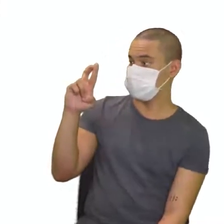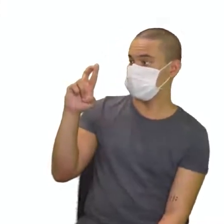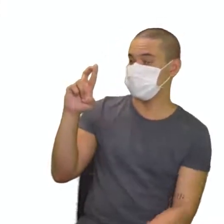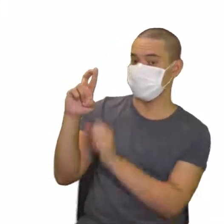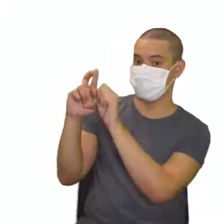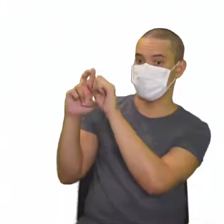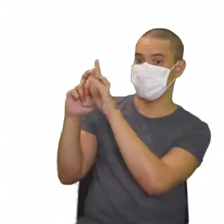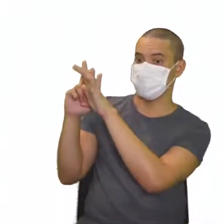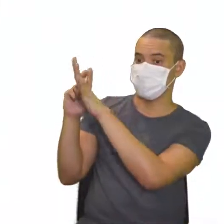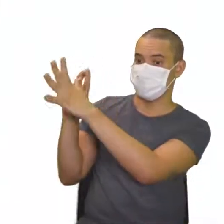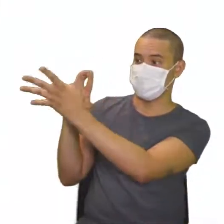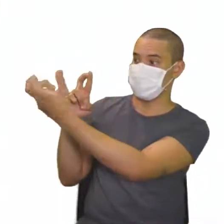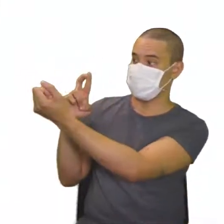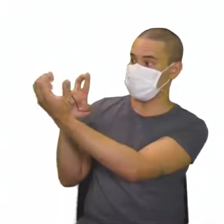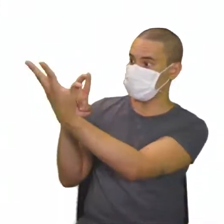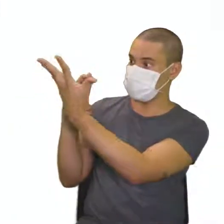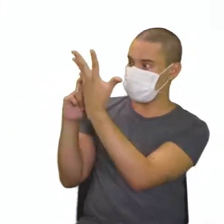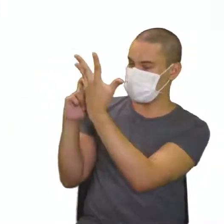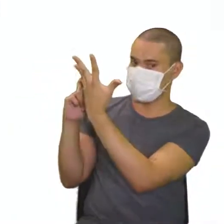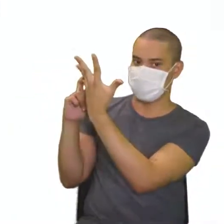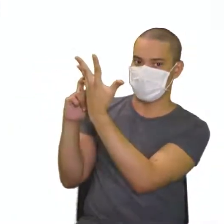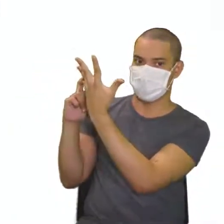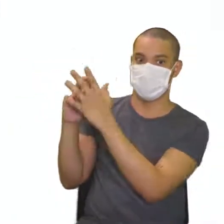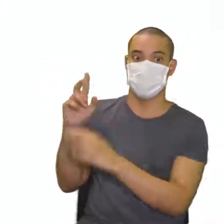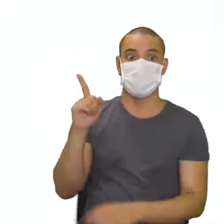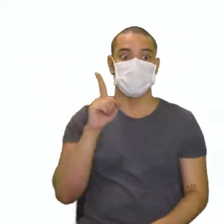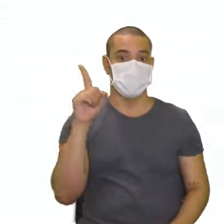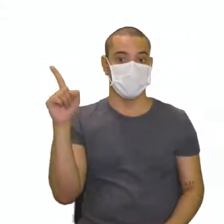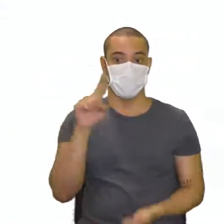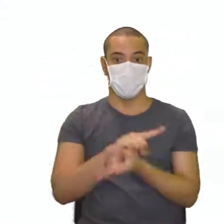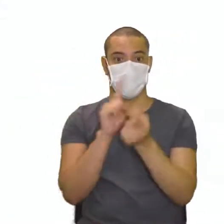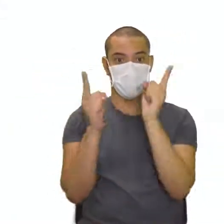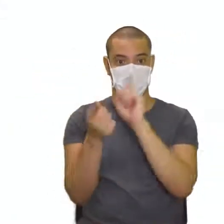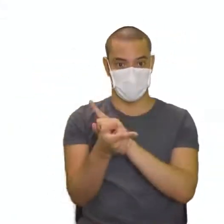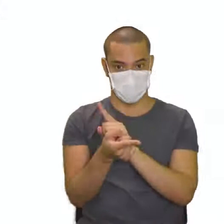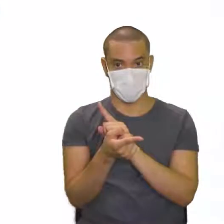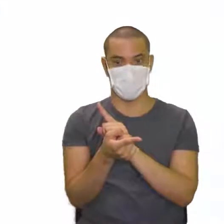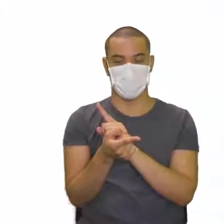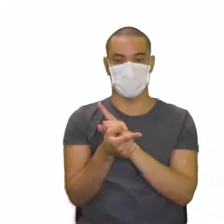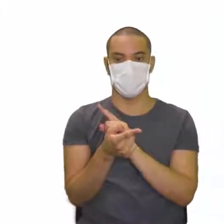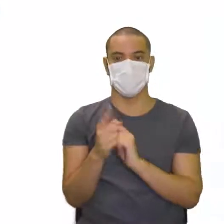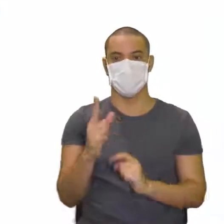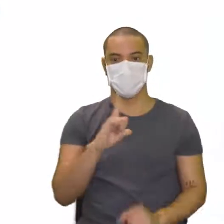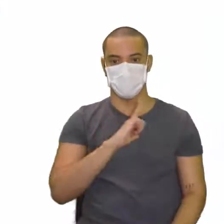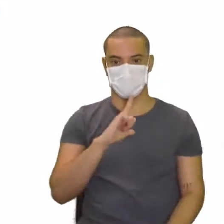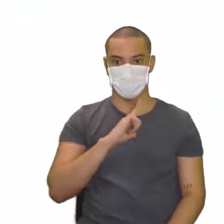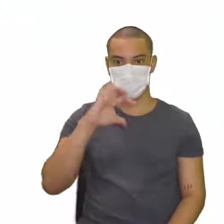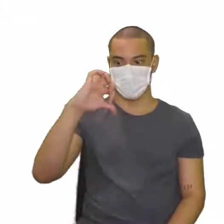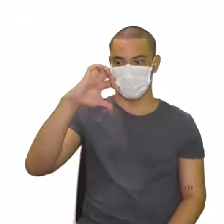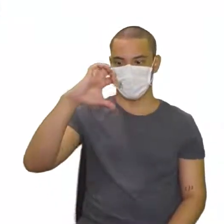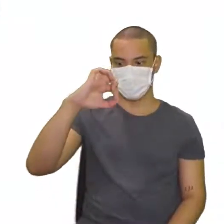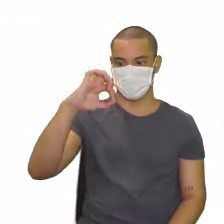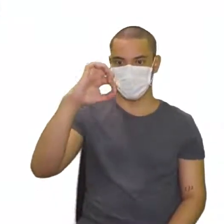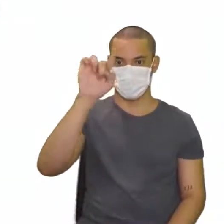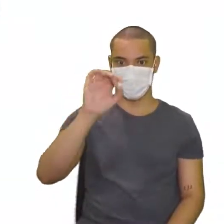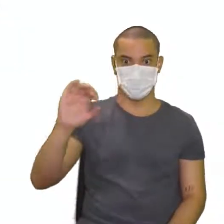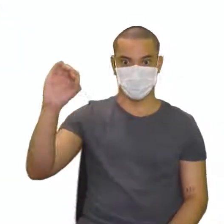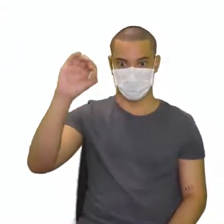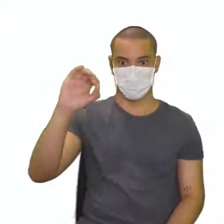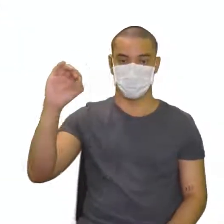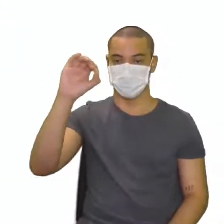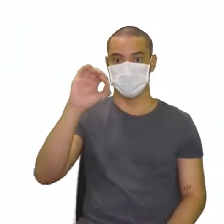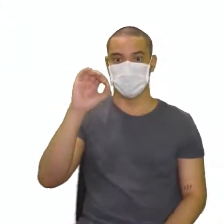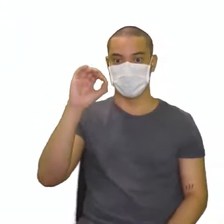tá, pessoal? E aqui vocês podem ver, olha só, a corrente tá aqui, ó, o campo tá saindo, eu tenho 90 graus aí, tá, de